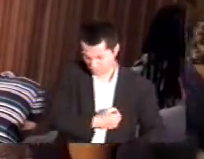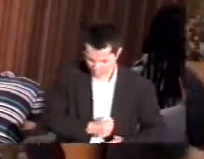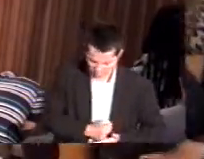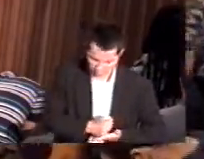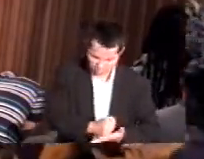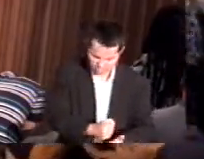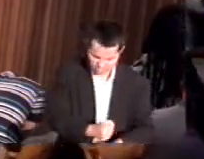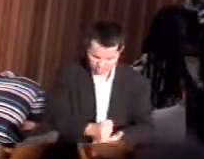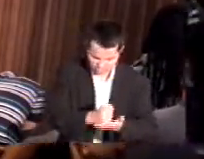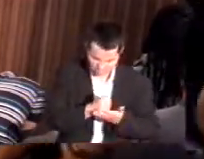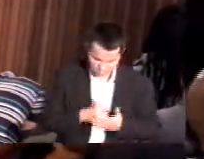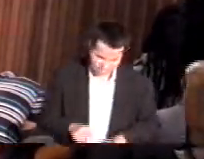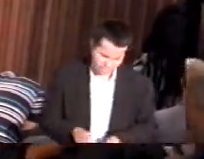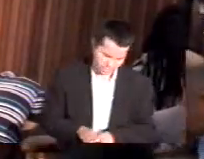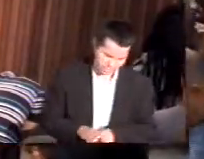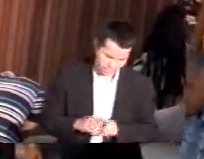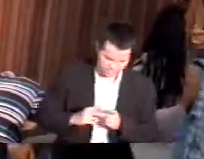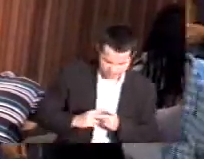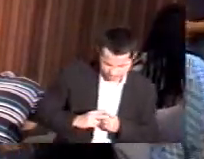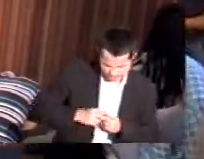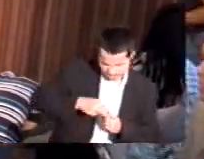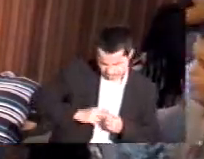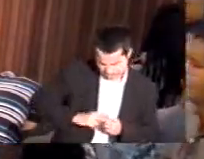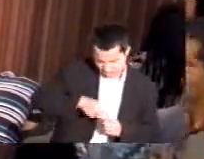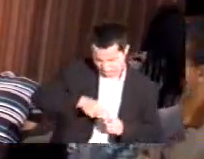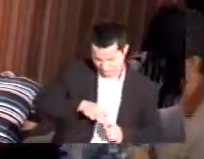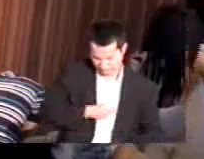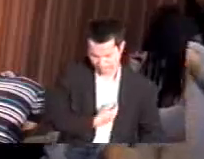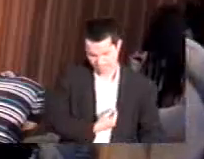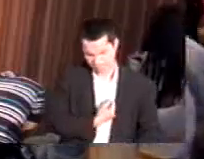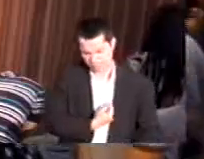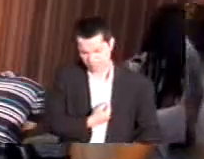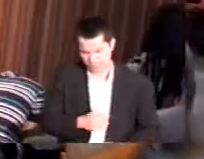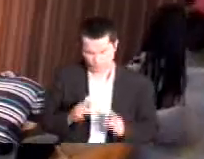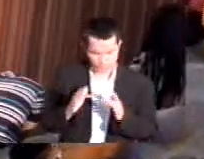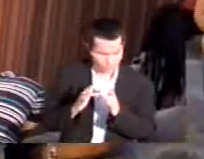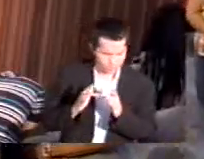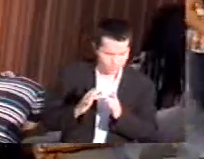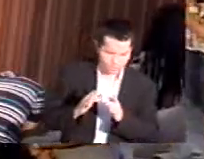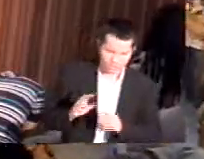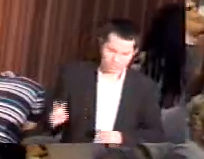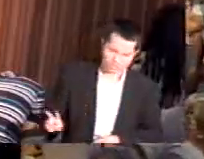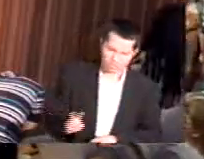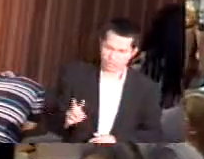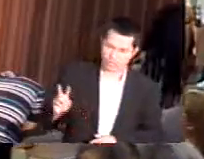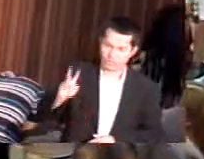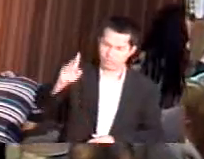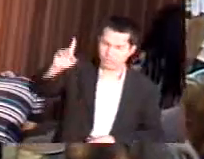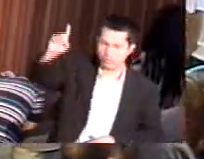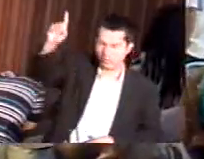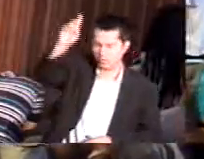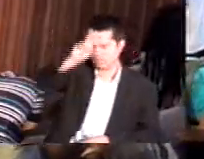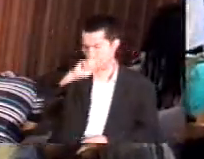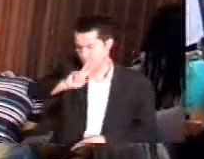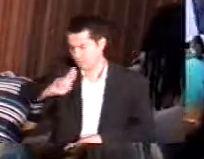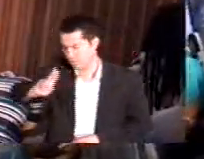a consertar, a viver segundo os valores do teu